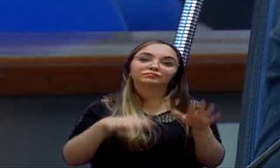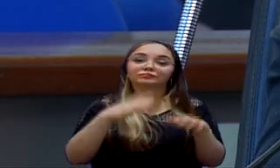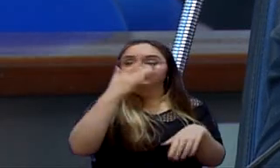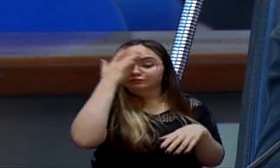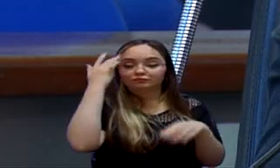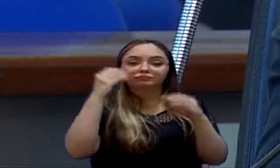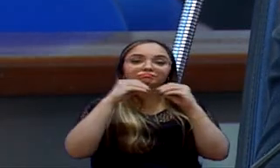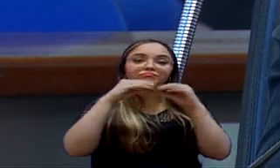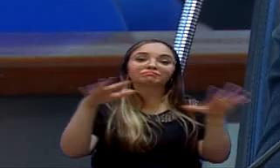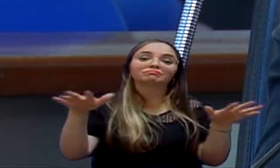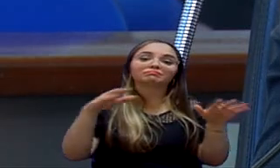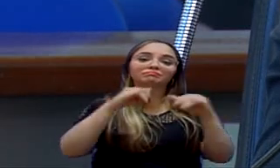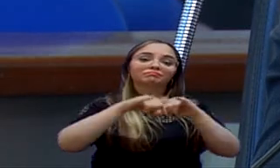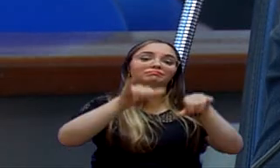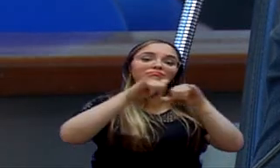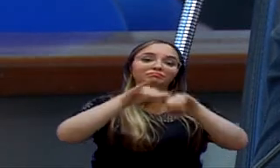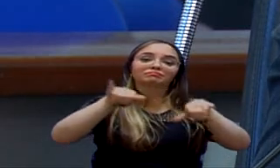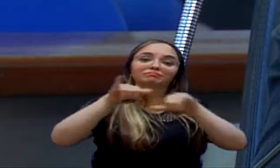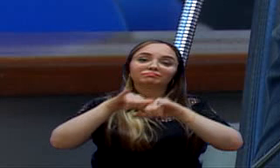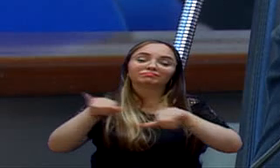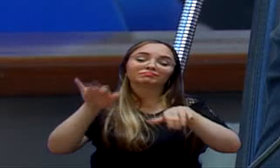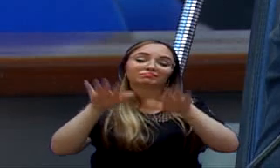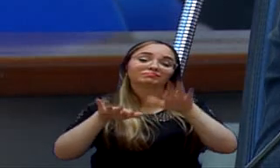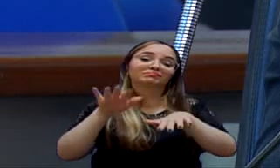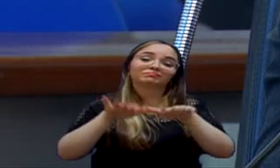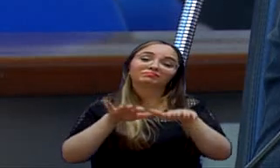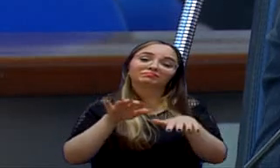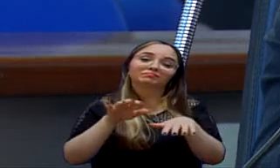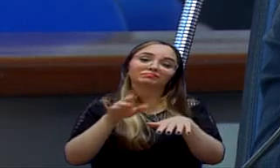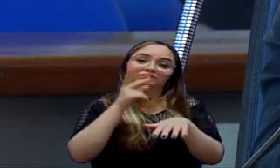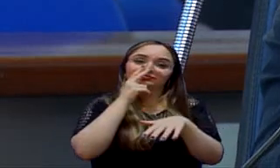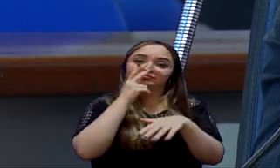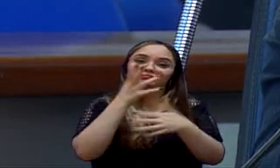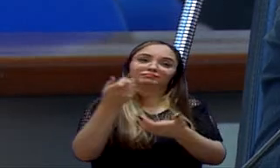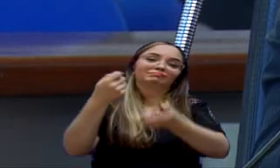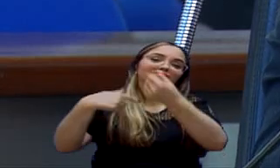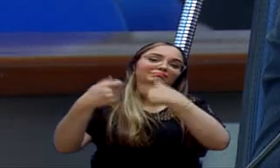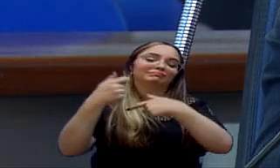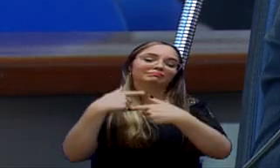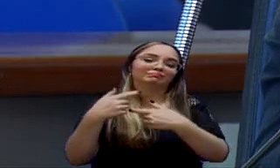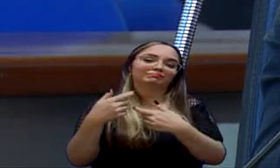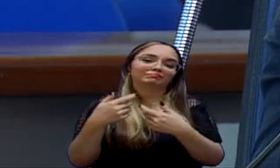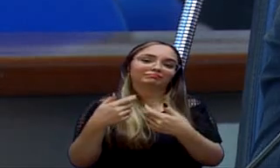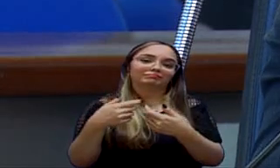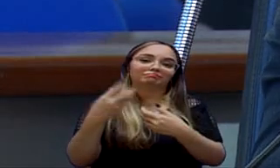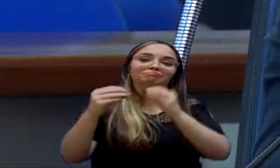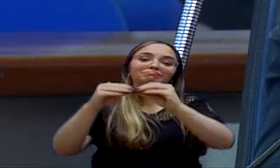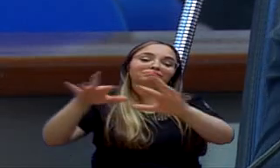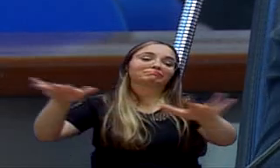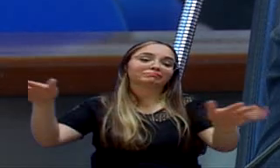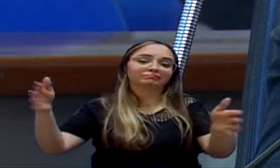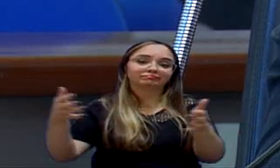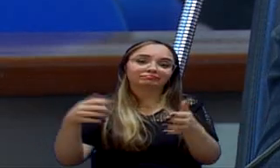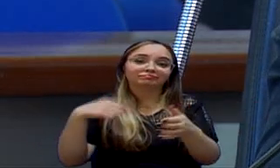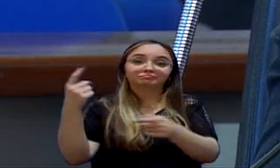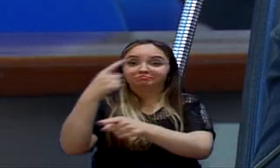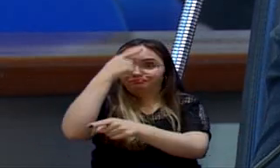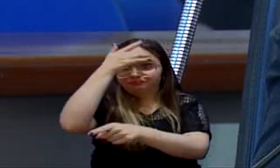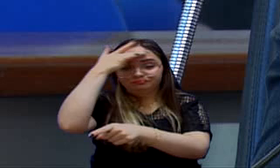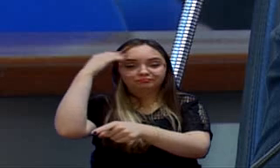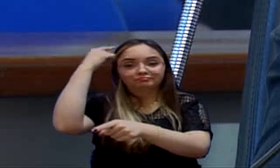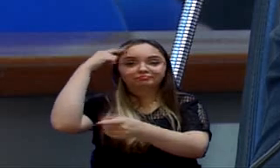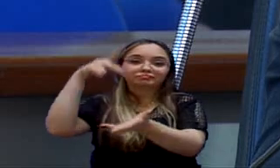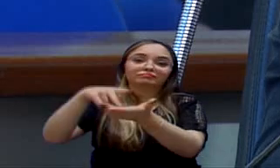pessoas divul Gam as notícias com o viés e isso acaba sendo repassado à frente como se fosse uma verdade não é